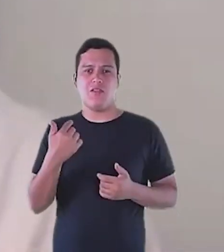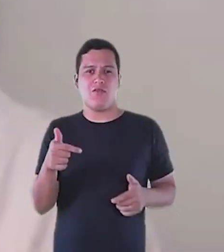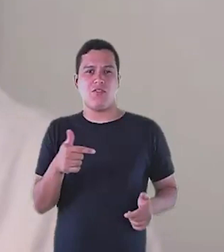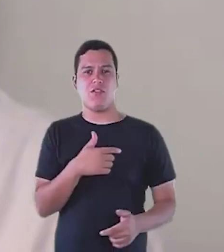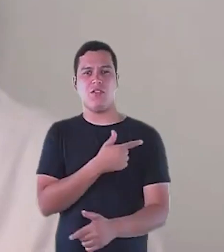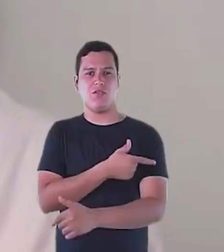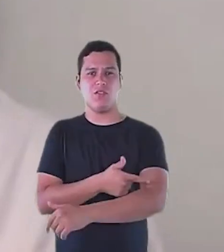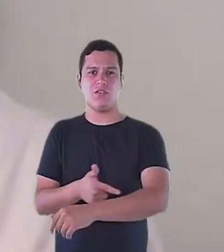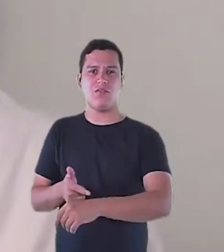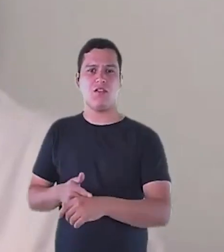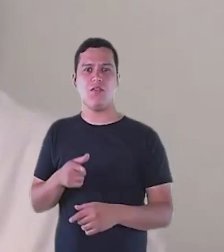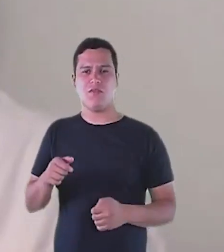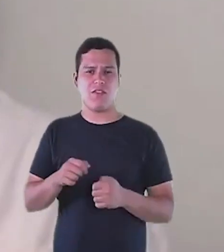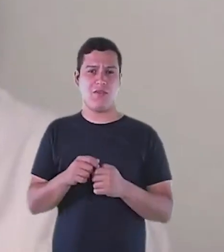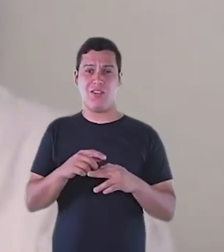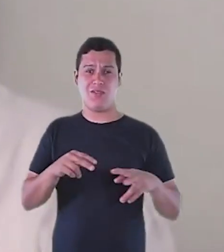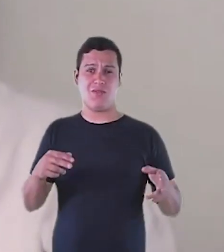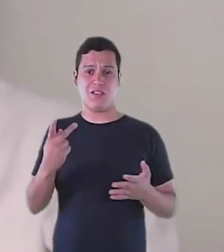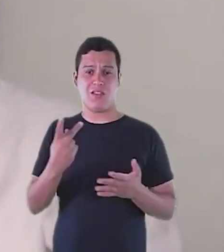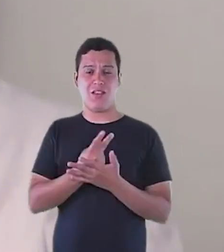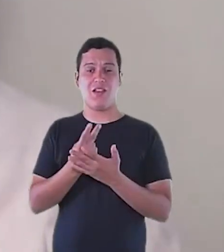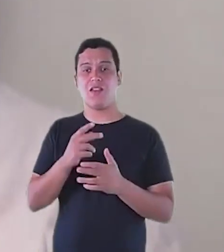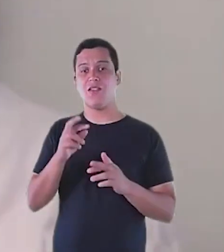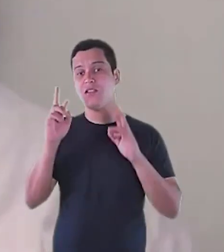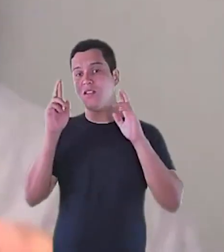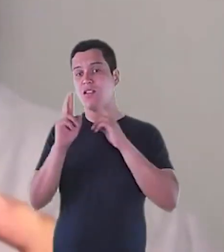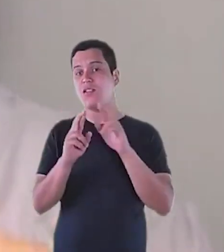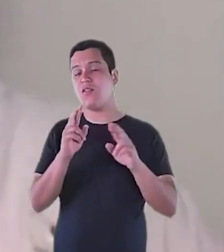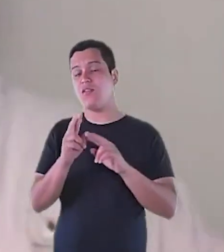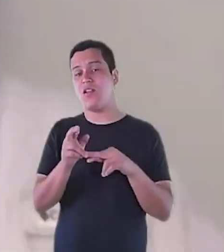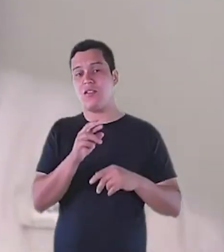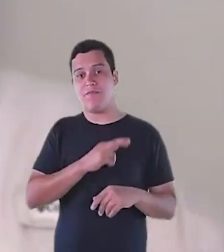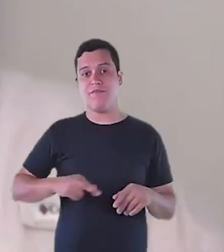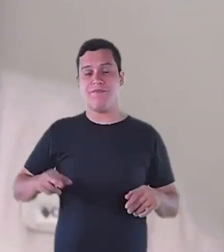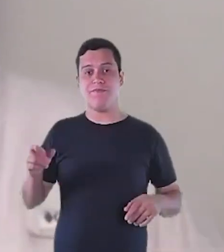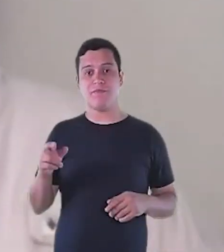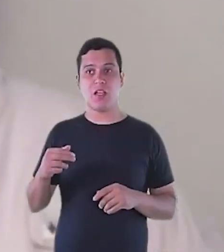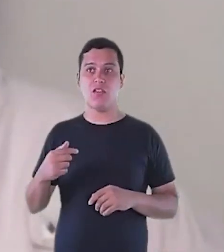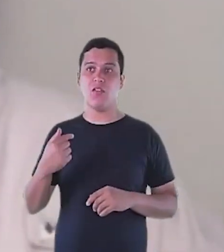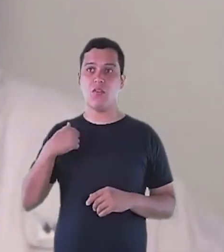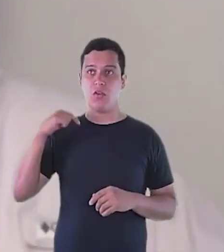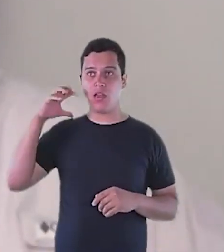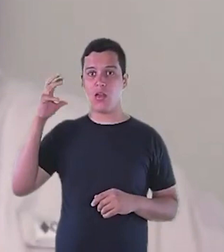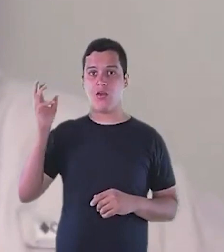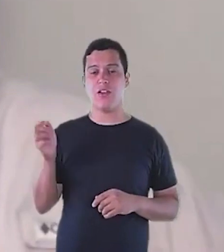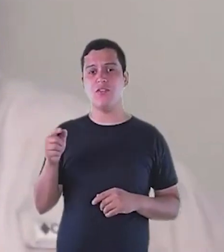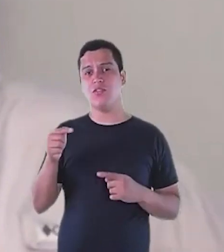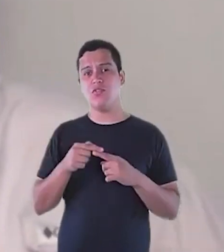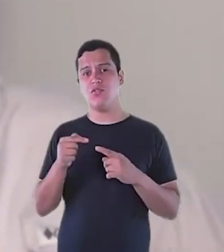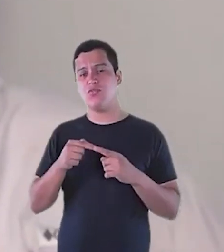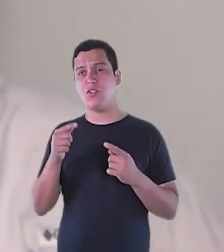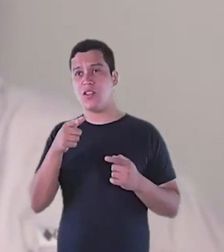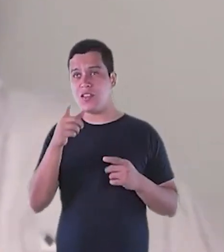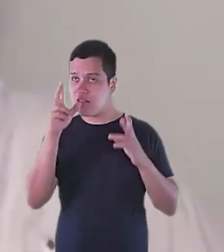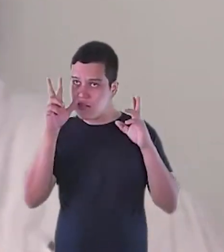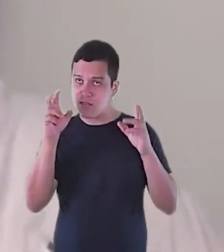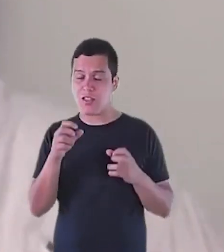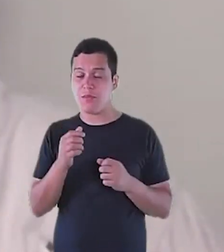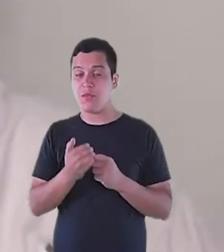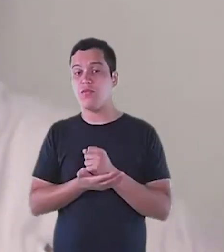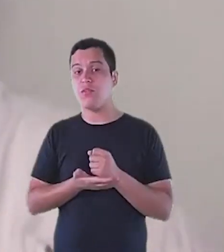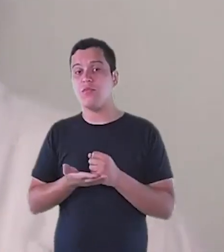candidatos naturais à escravidão. Eu diria que, então, esse é o alicerce, né? O alicerce